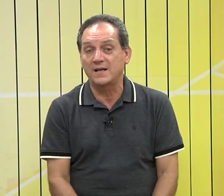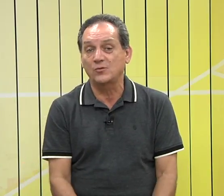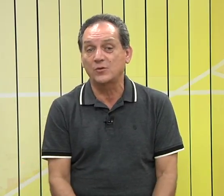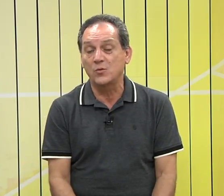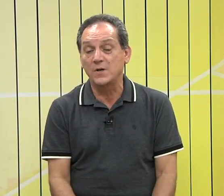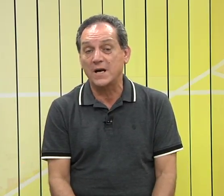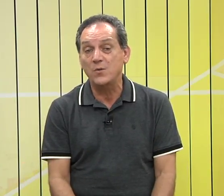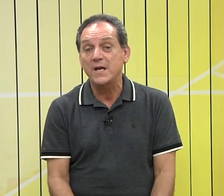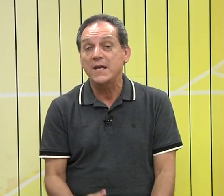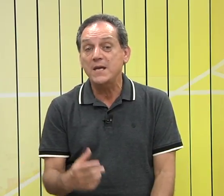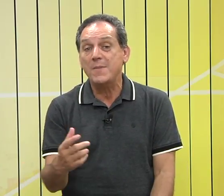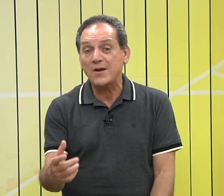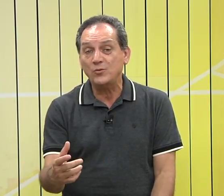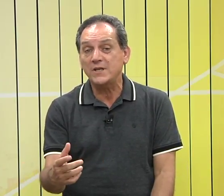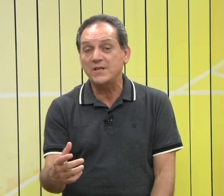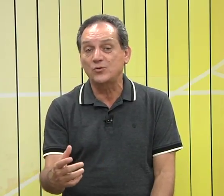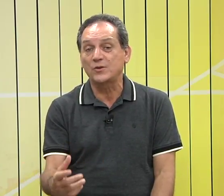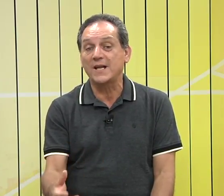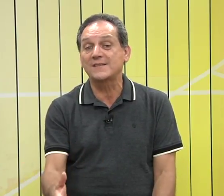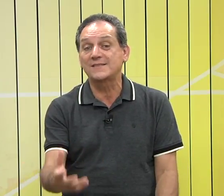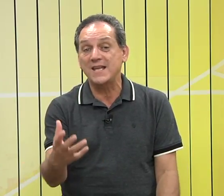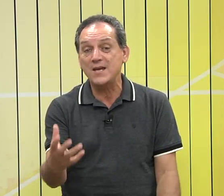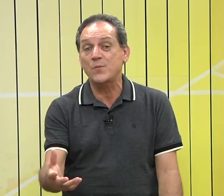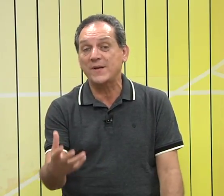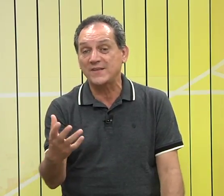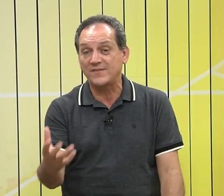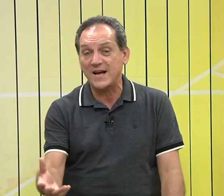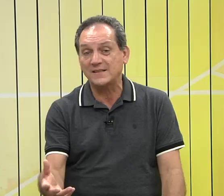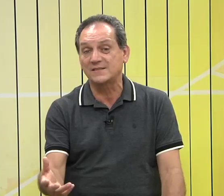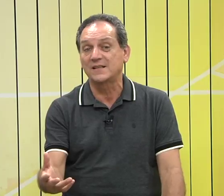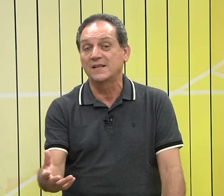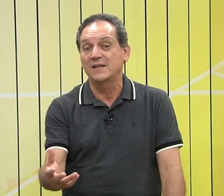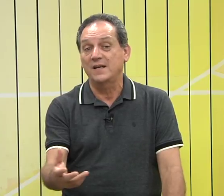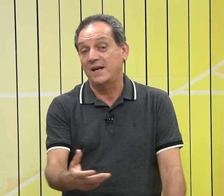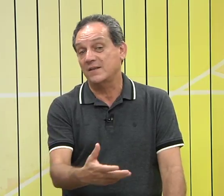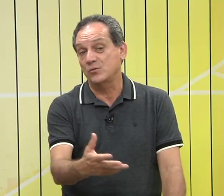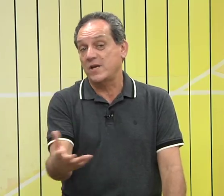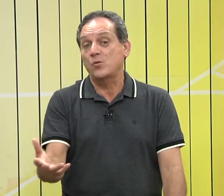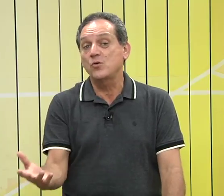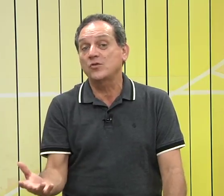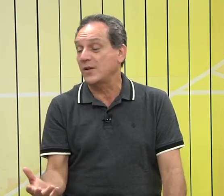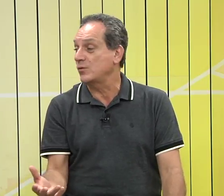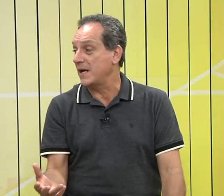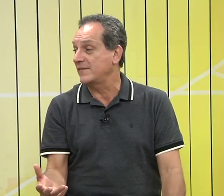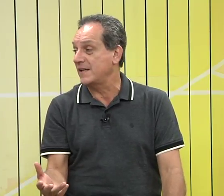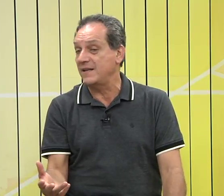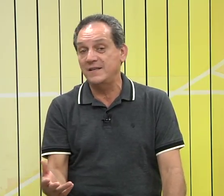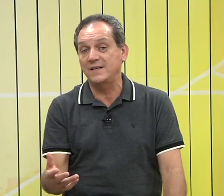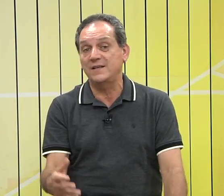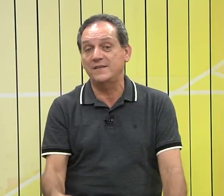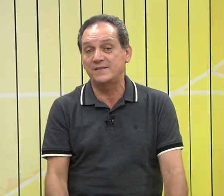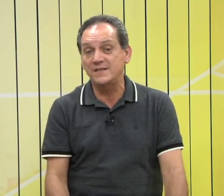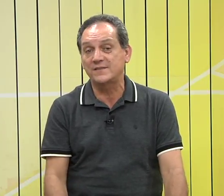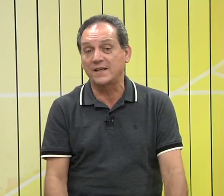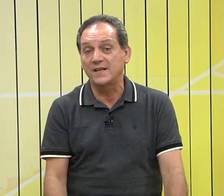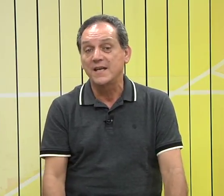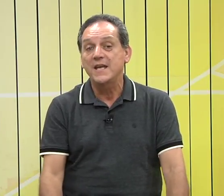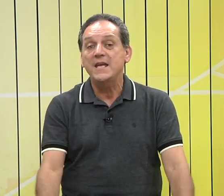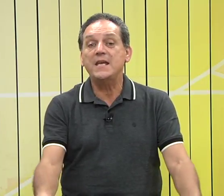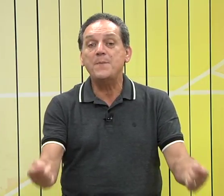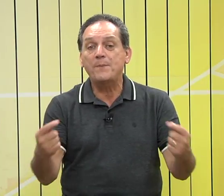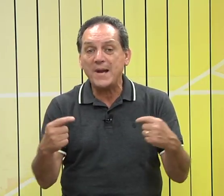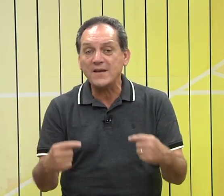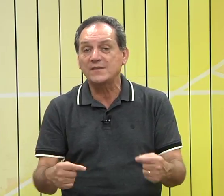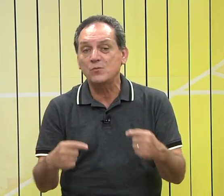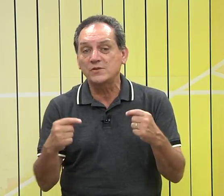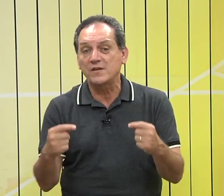na zona rural e, mais do que isso, que elas tenham preservadas os recursos naturais que ali existem